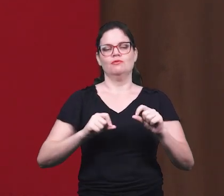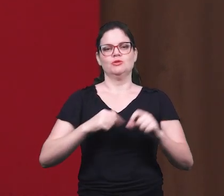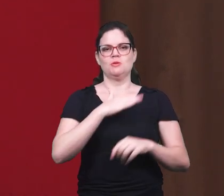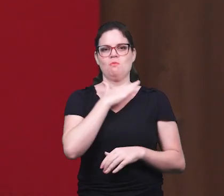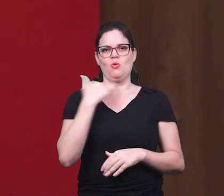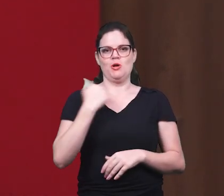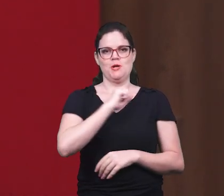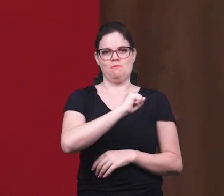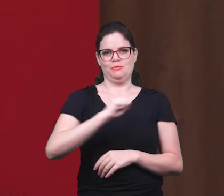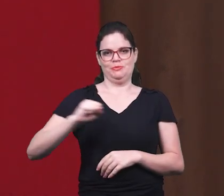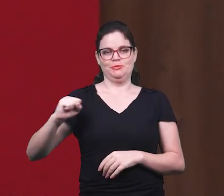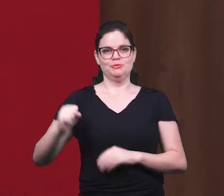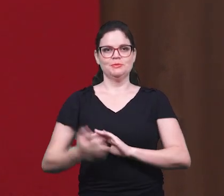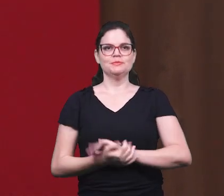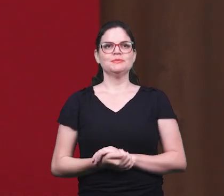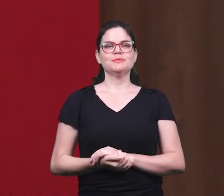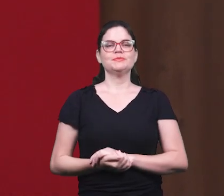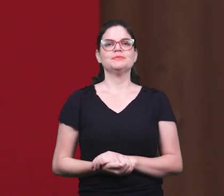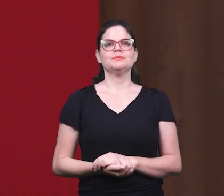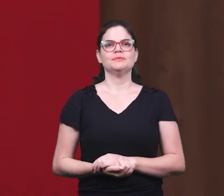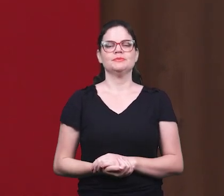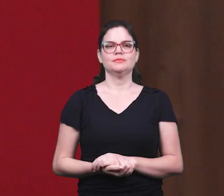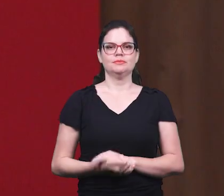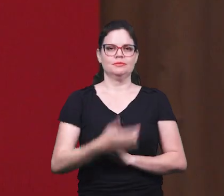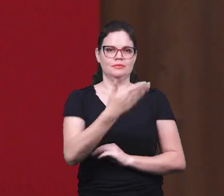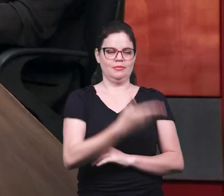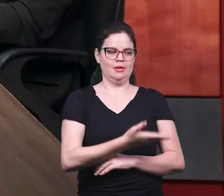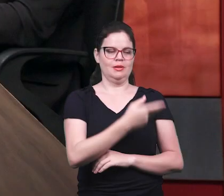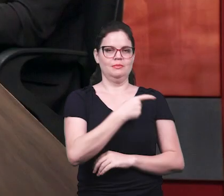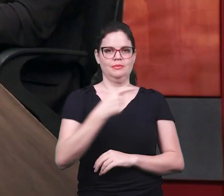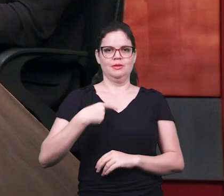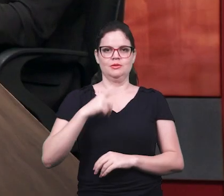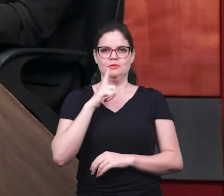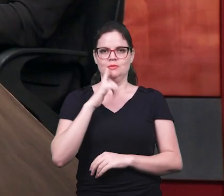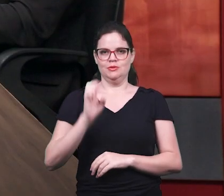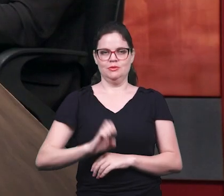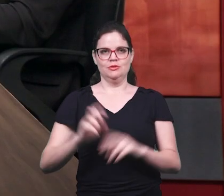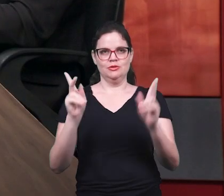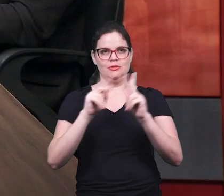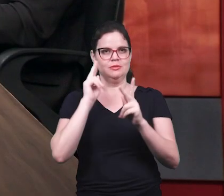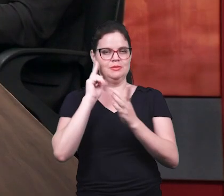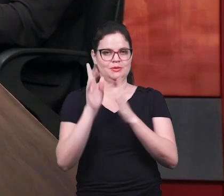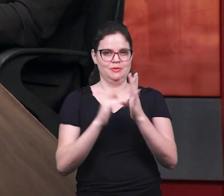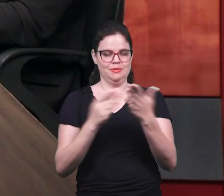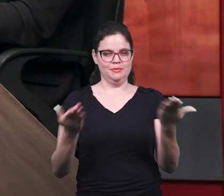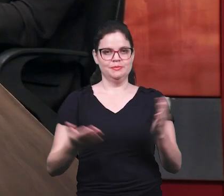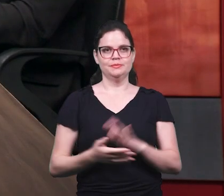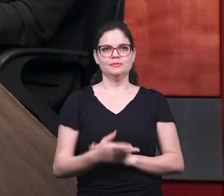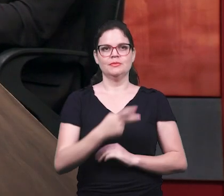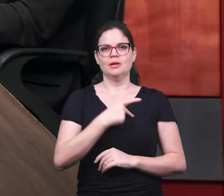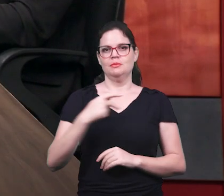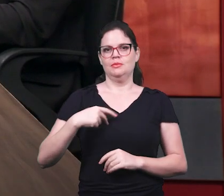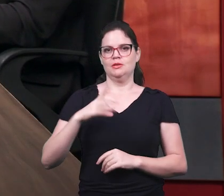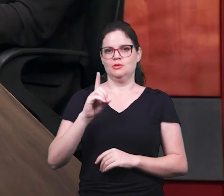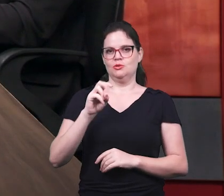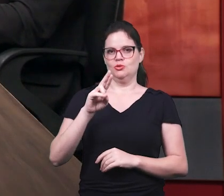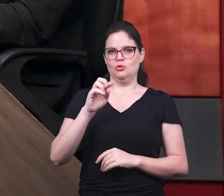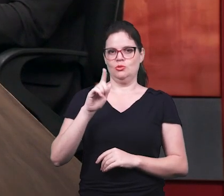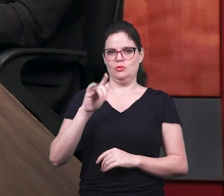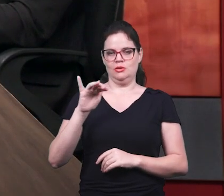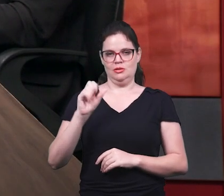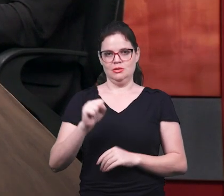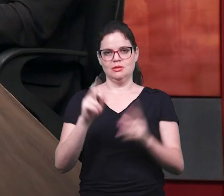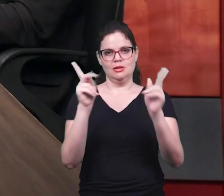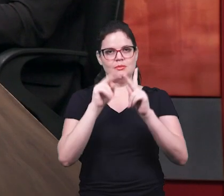mártires. E está aqui presente comigo o pastor Luiz Eugênio, paz do Senhor. Paz do Senhor a todos. Pastor Douglas, a